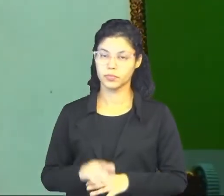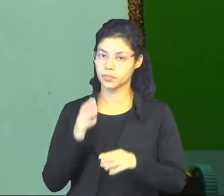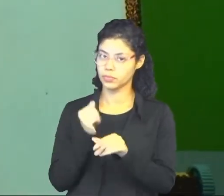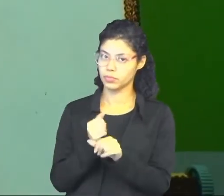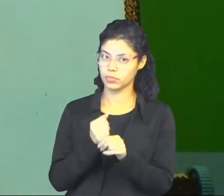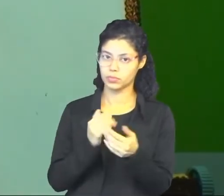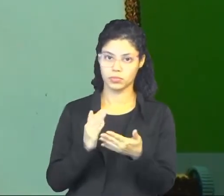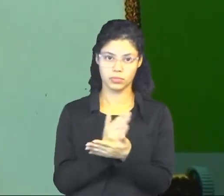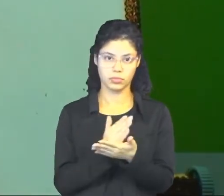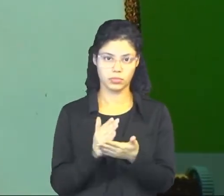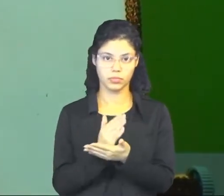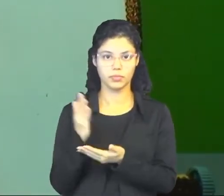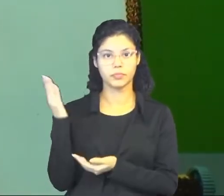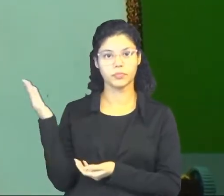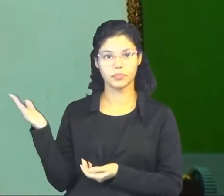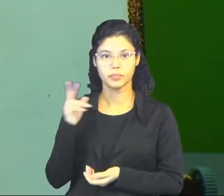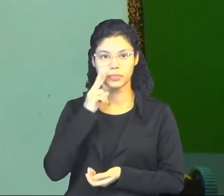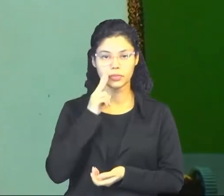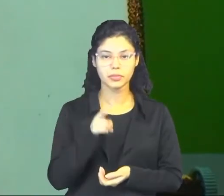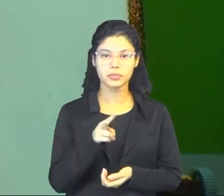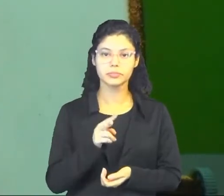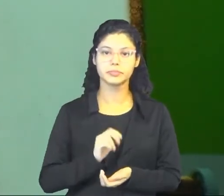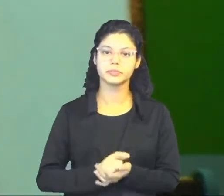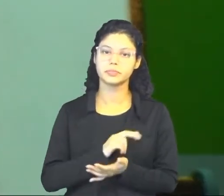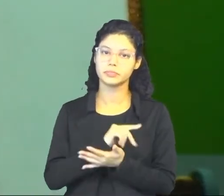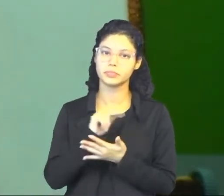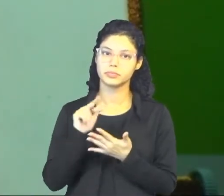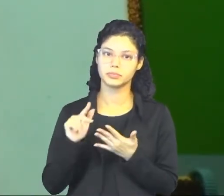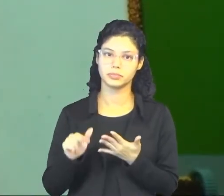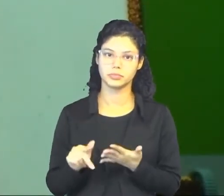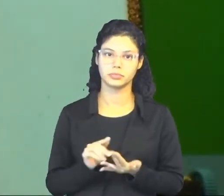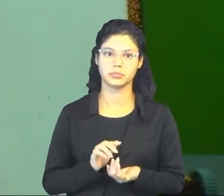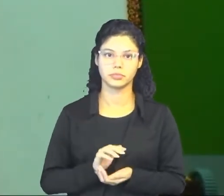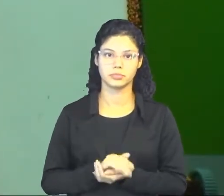algumas adições. Então a gente vê vários, aqui ó,